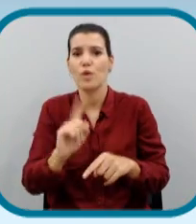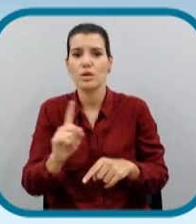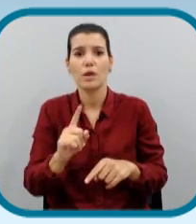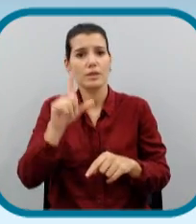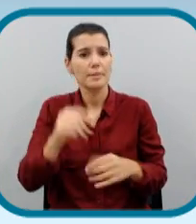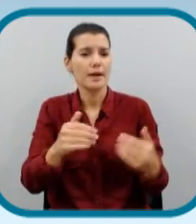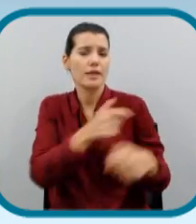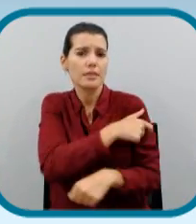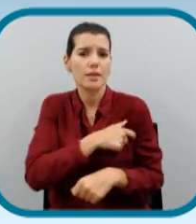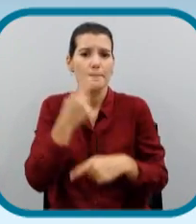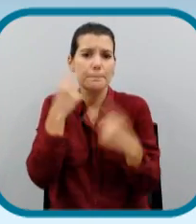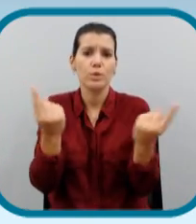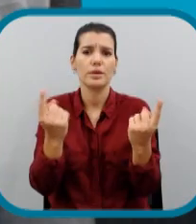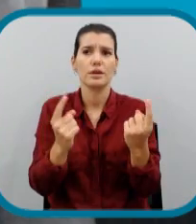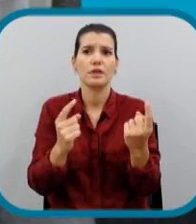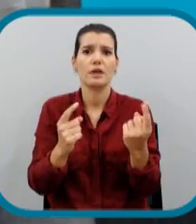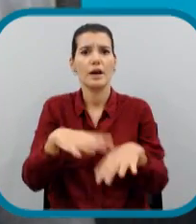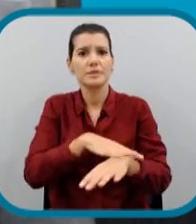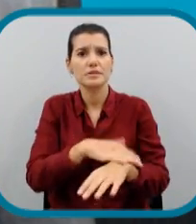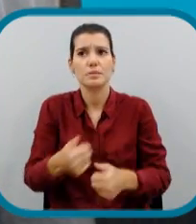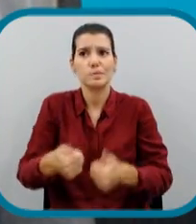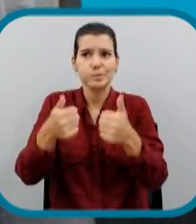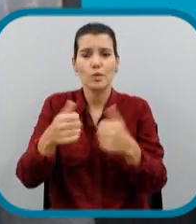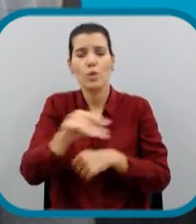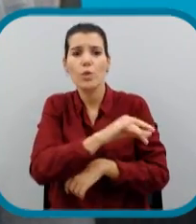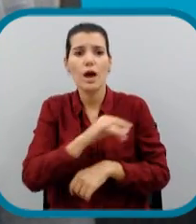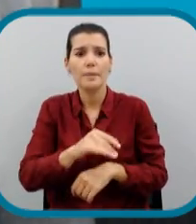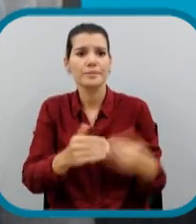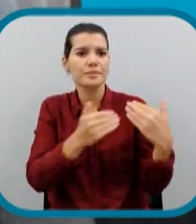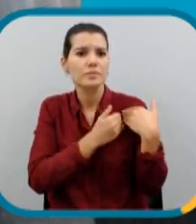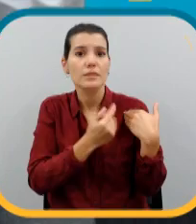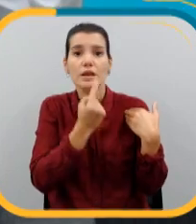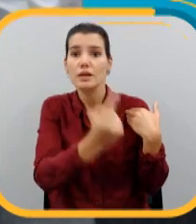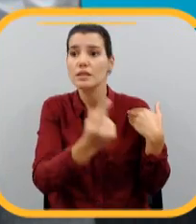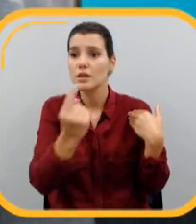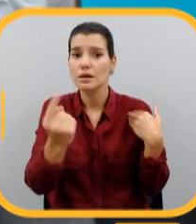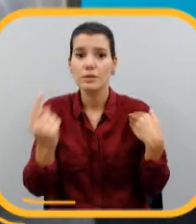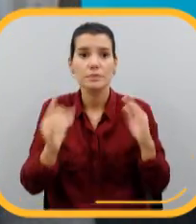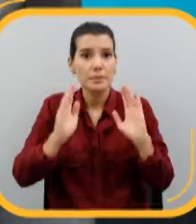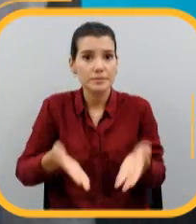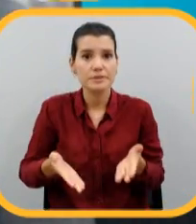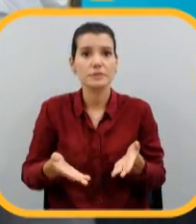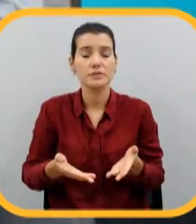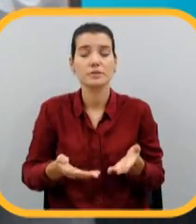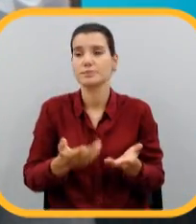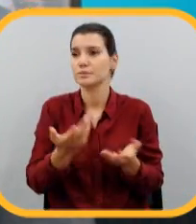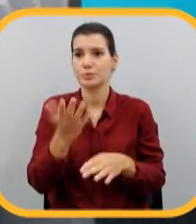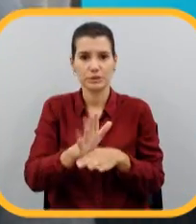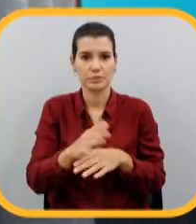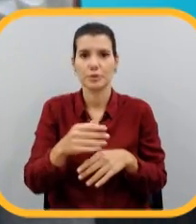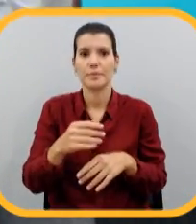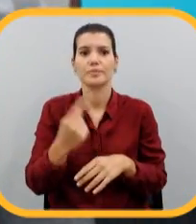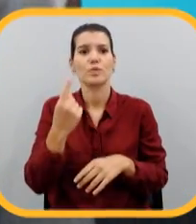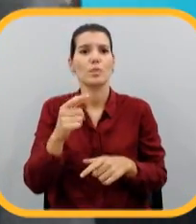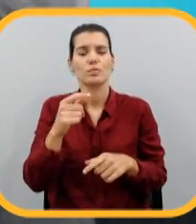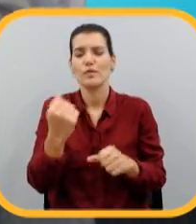com fins lucrativos ou sem fins lucrativos, e das entidades públicas, da administração central e local. Responsabilidades individualizadas.